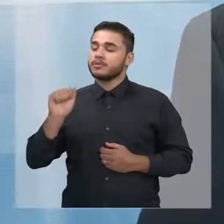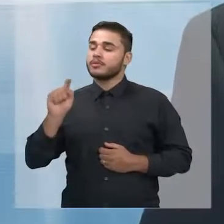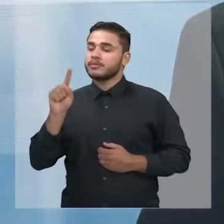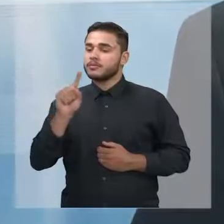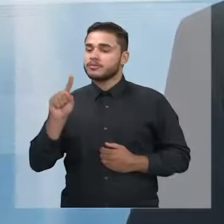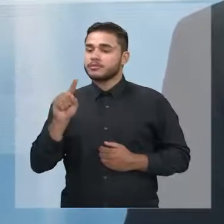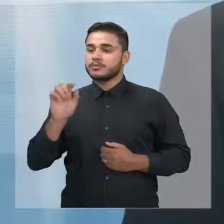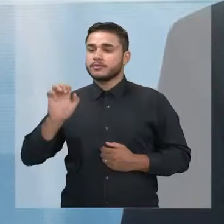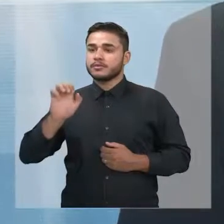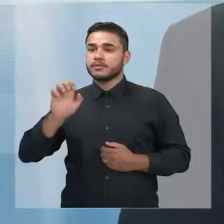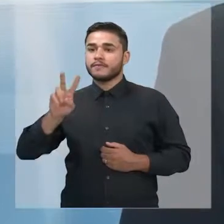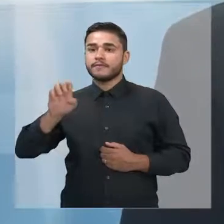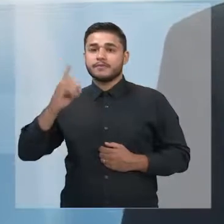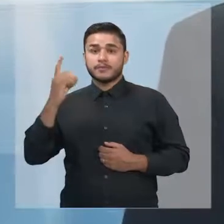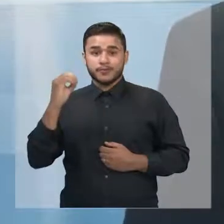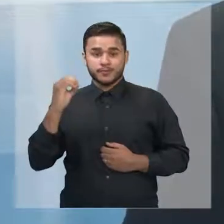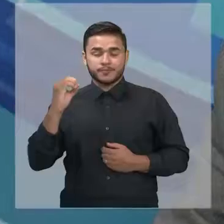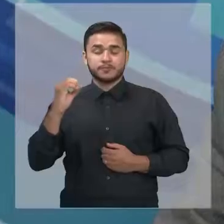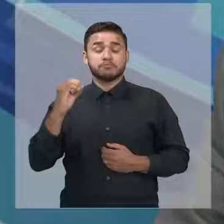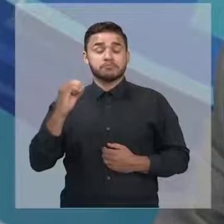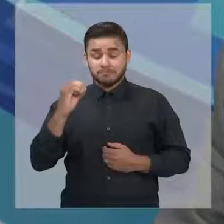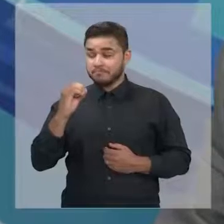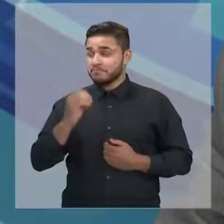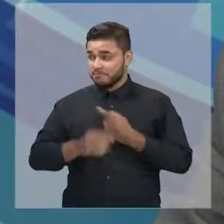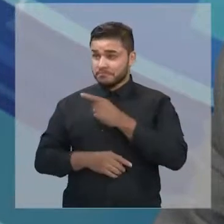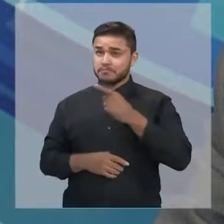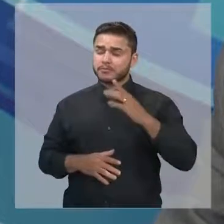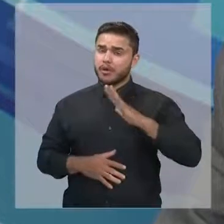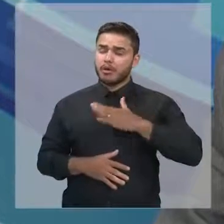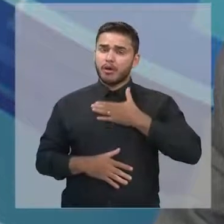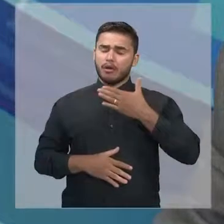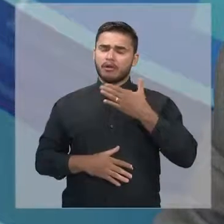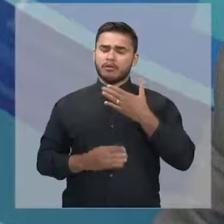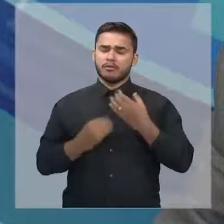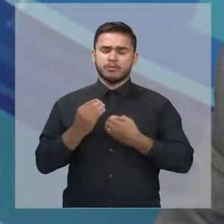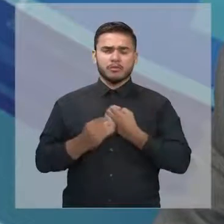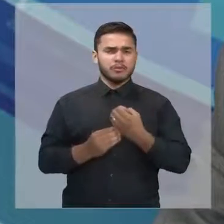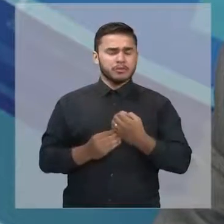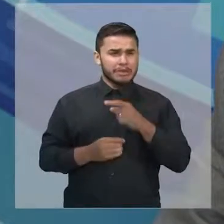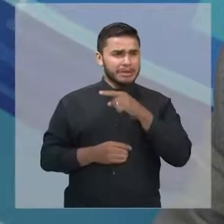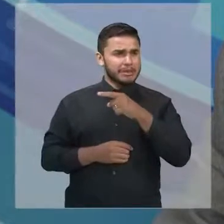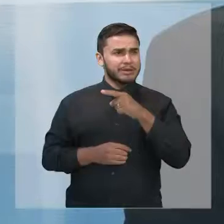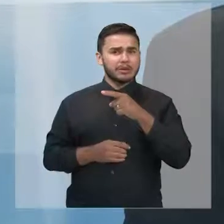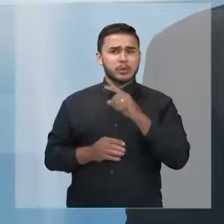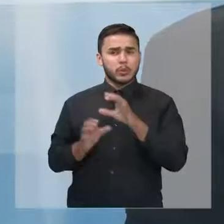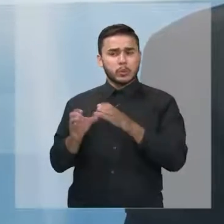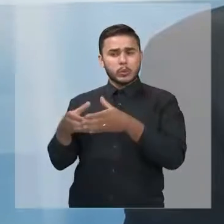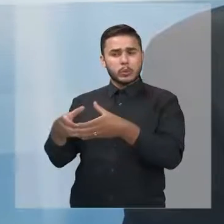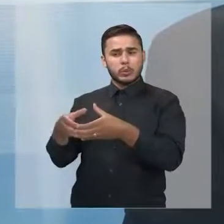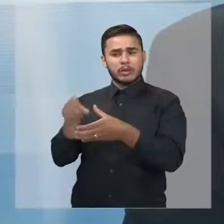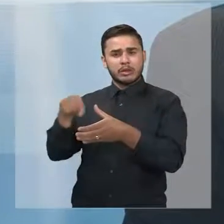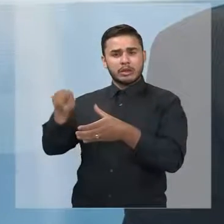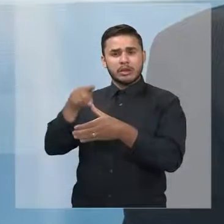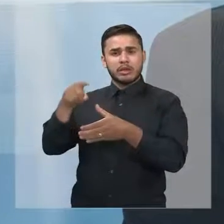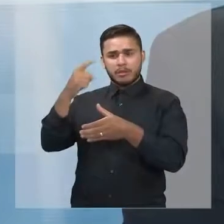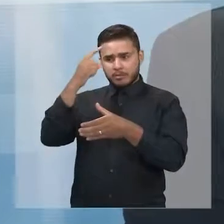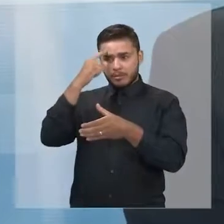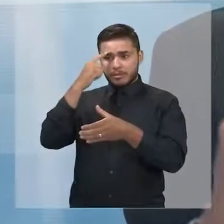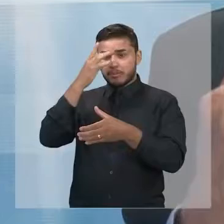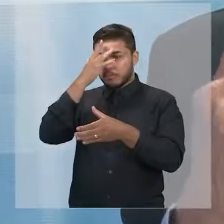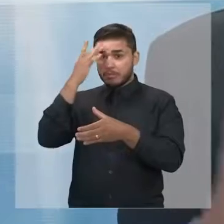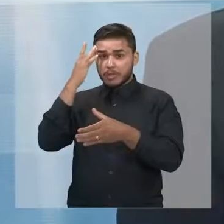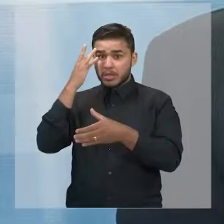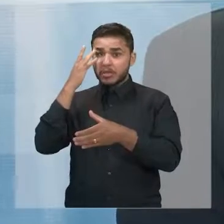nos impactou a todos. Menos, evidentemente, a minoria que certamente pensa como ele, porque a gente